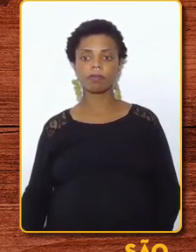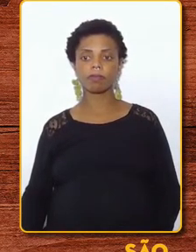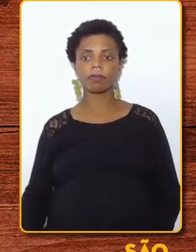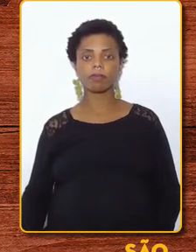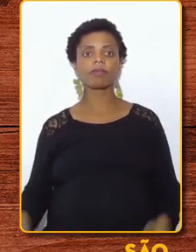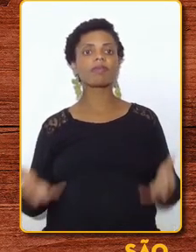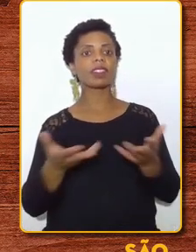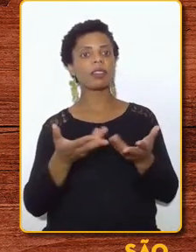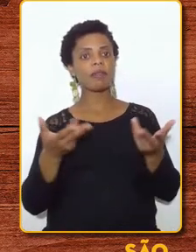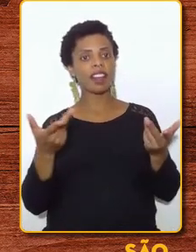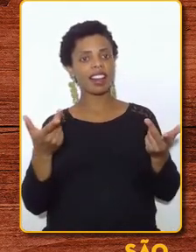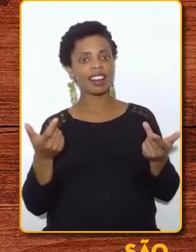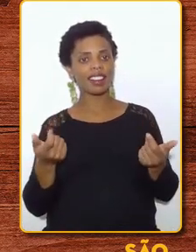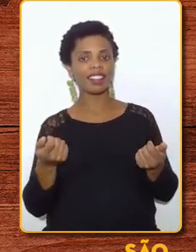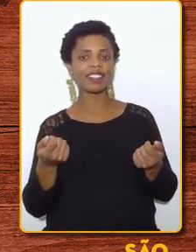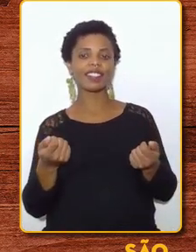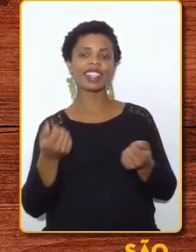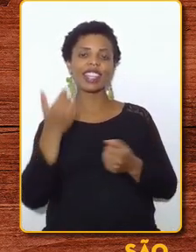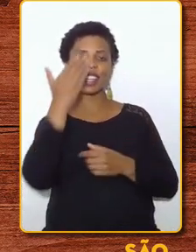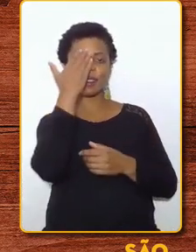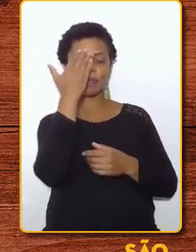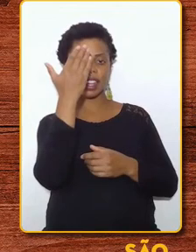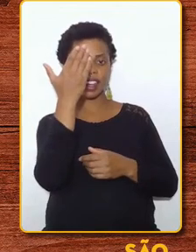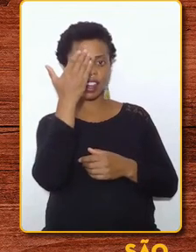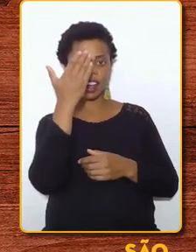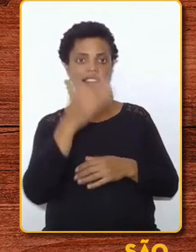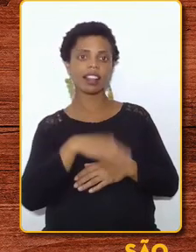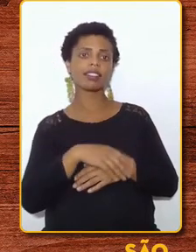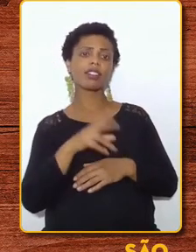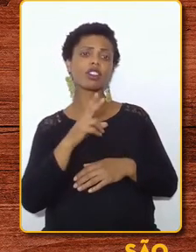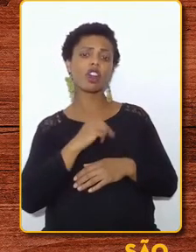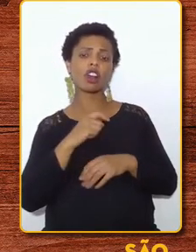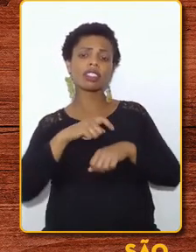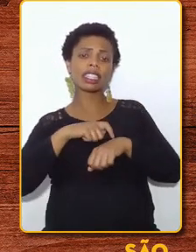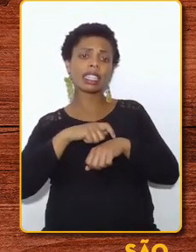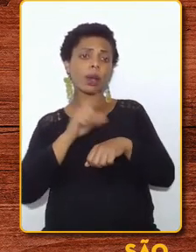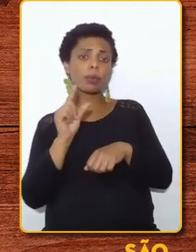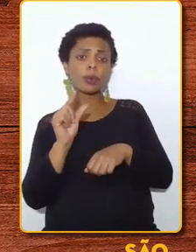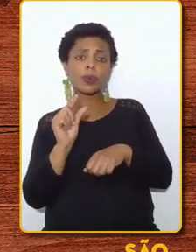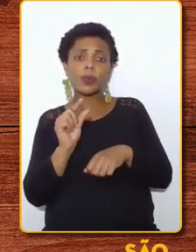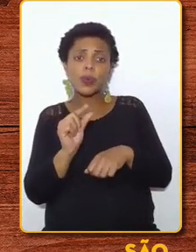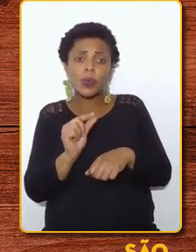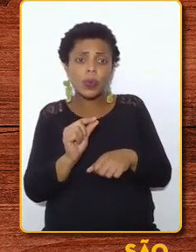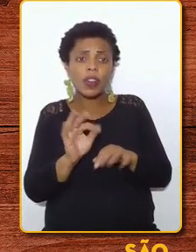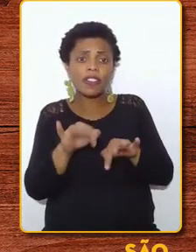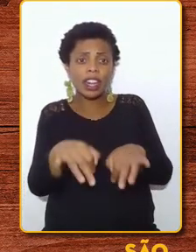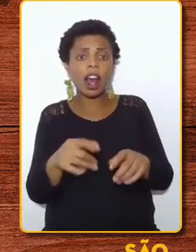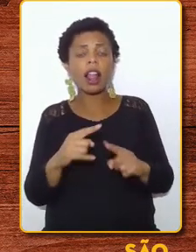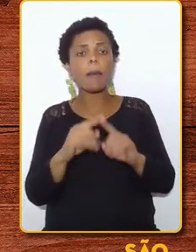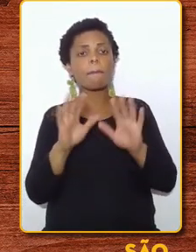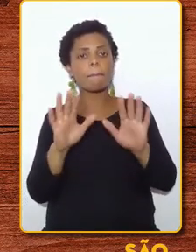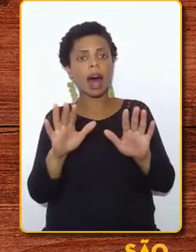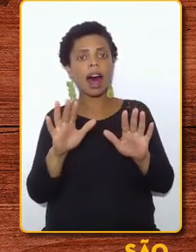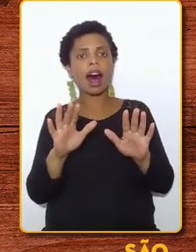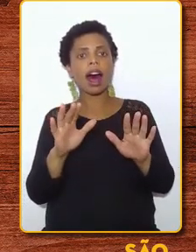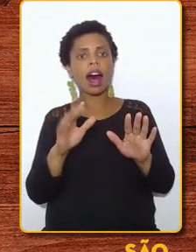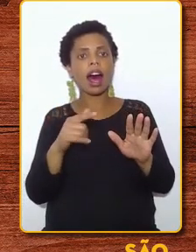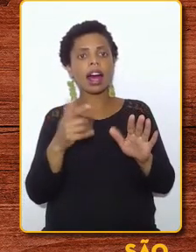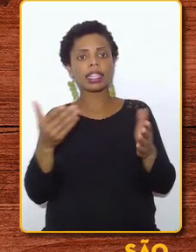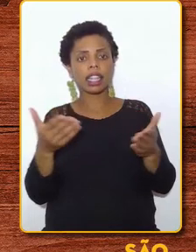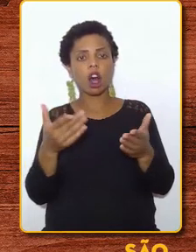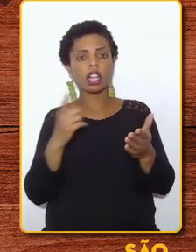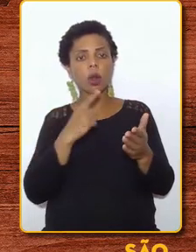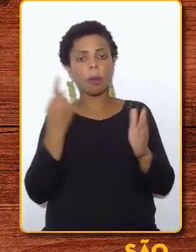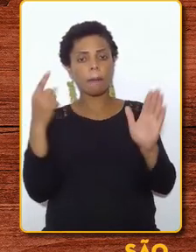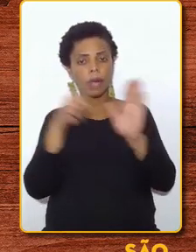Maravilha, Adriana, obrigada. A gente está com pouquinho tempo aí para finalizar, mas eu vou passar uma pergunta para a